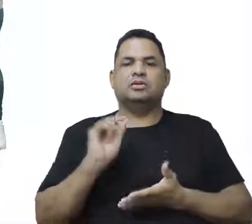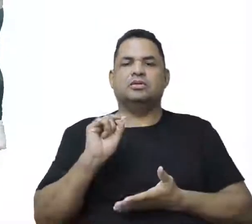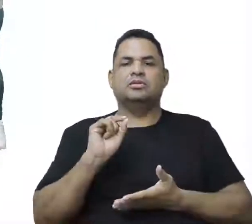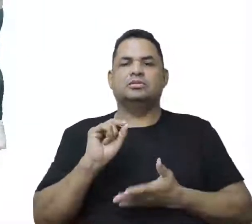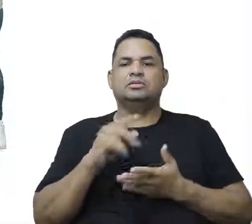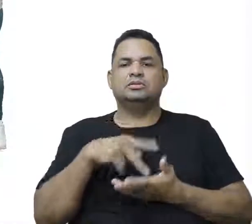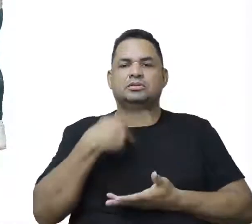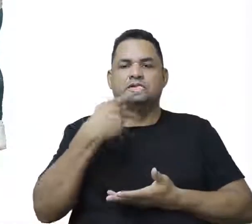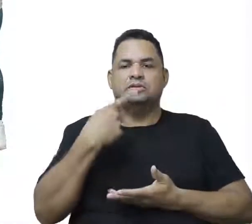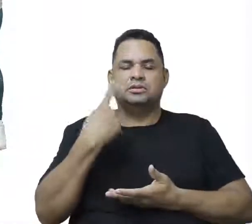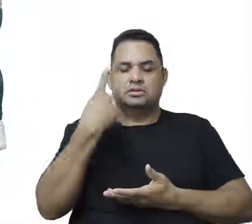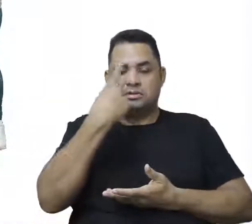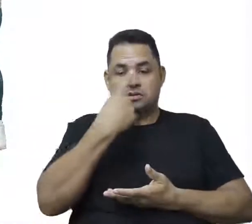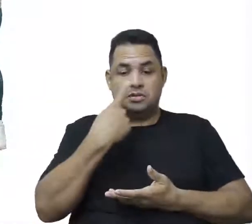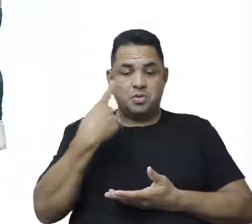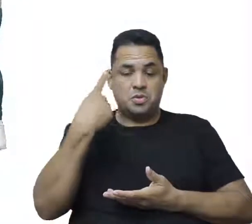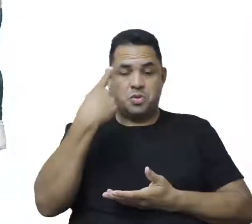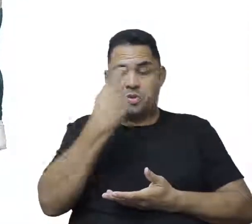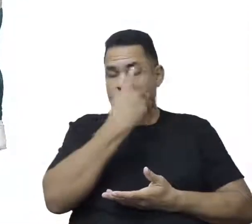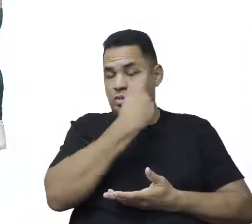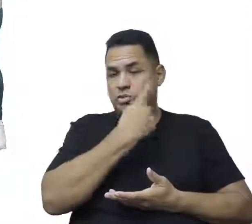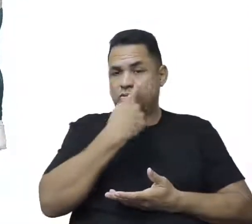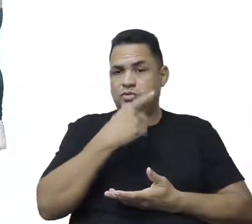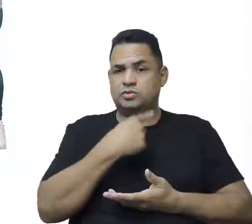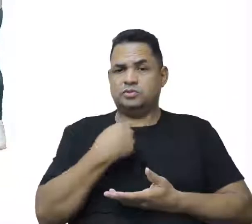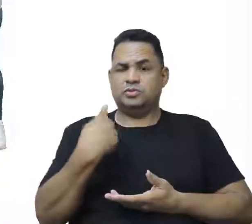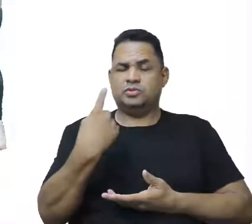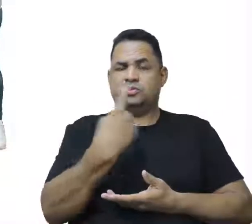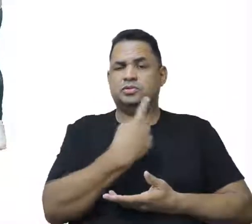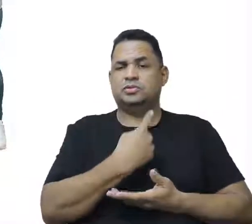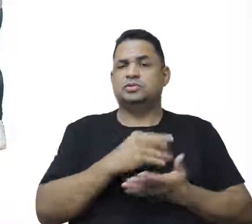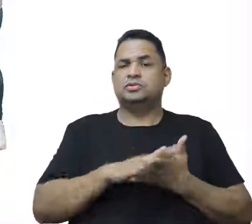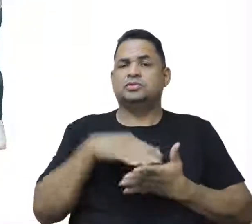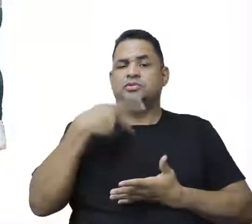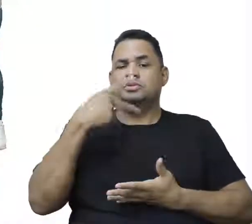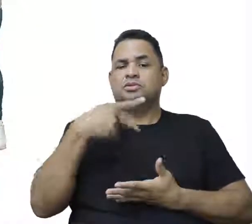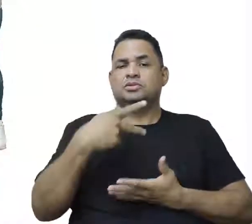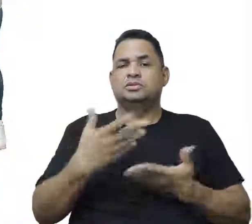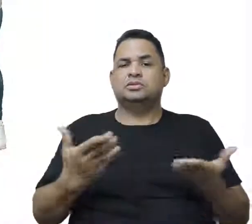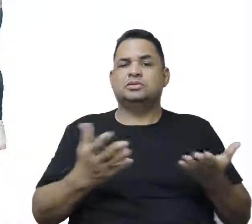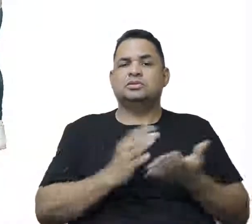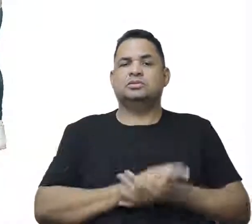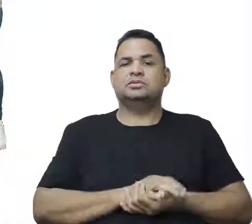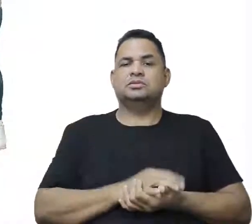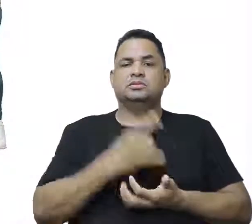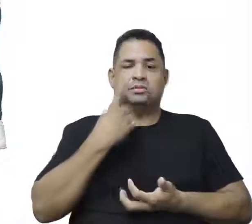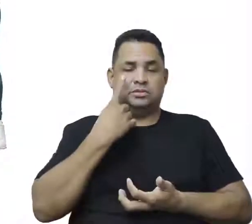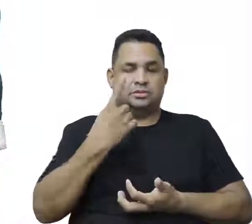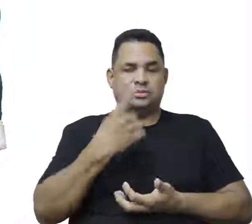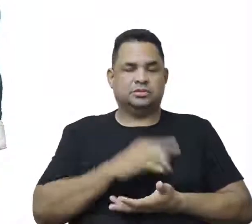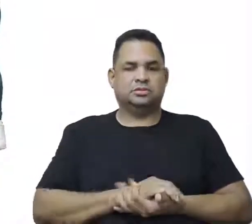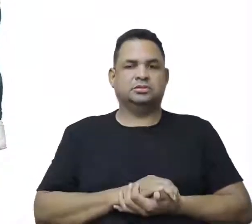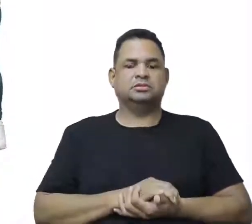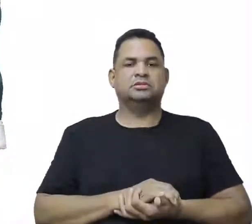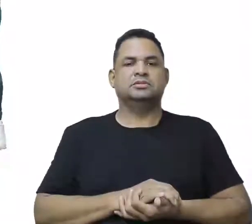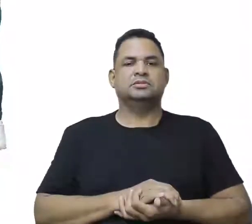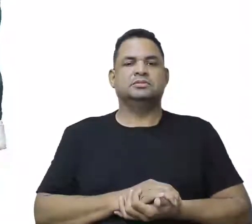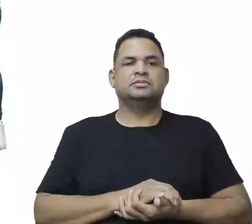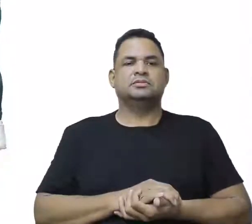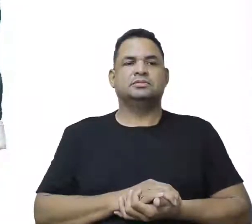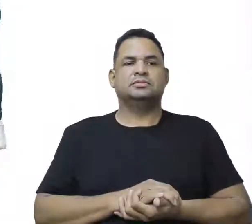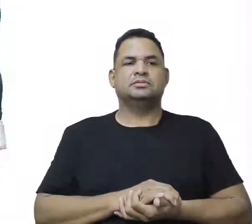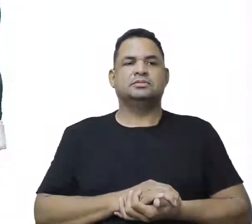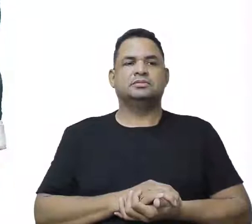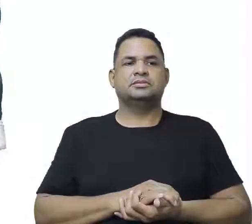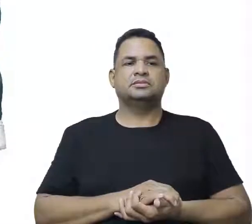é somente com os olhos. Exato. Né? Os nossos olhos estão falando muito mais do que a boca. Veio essa mensagem, né? Veio essa